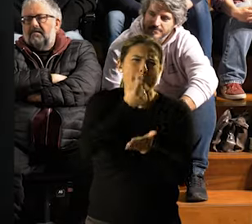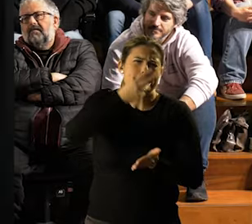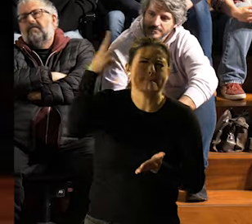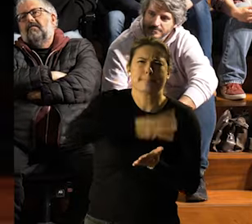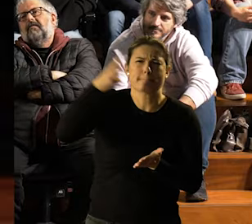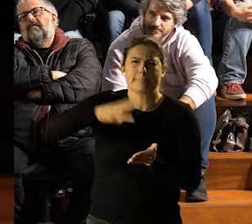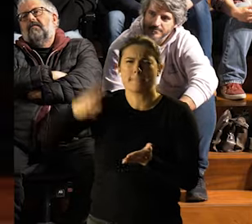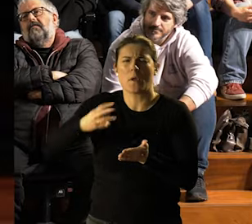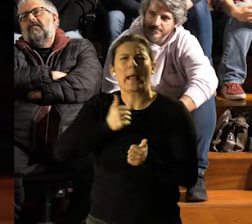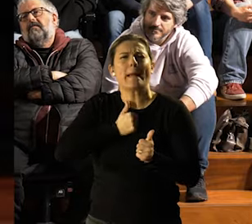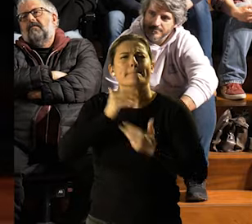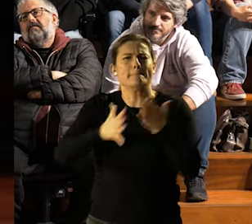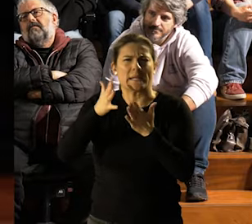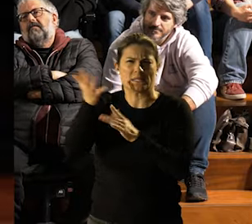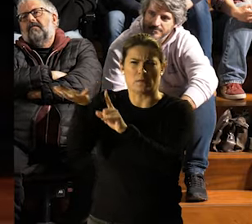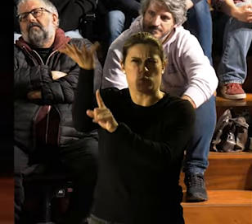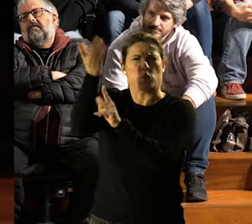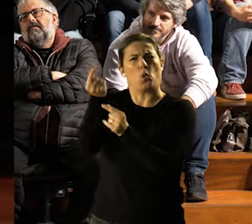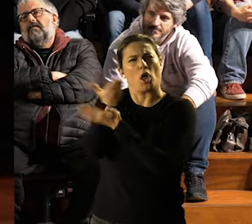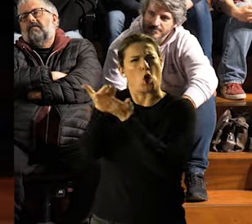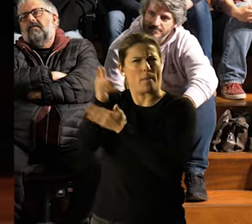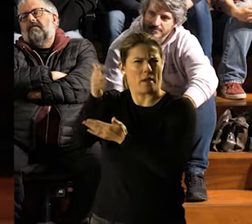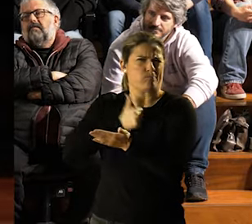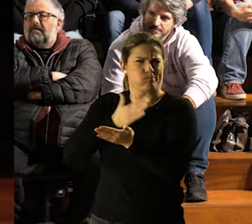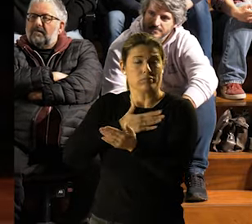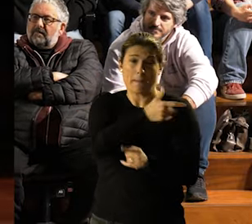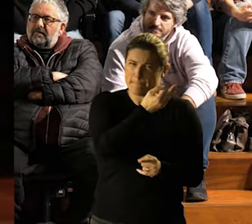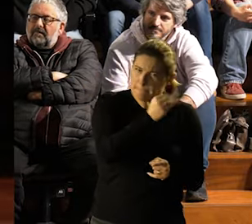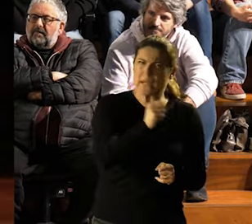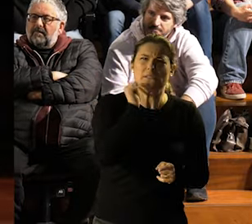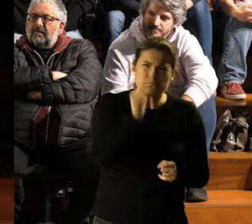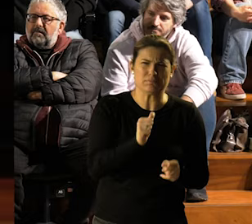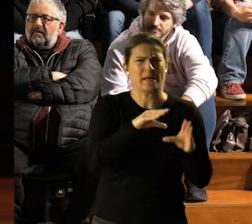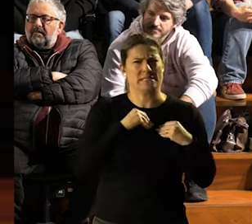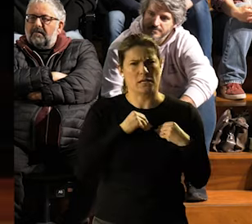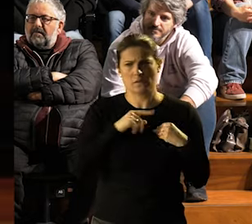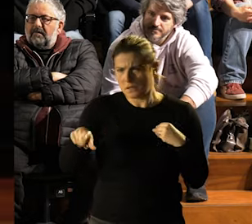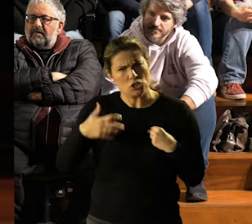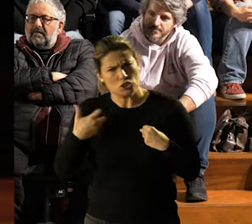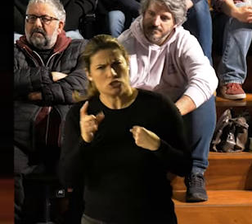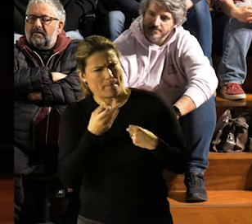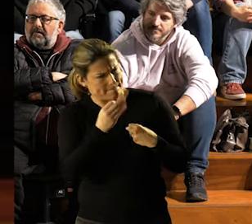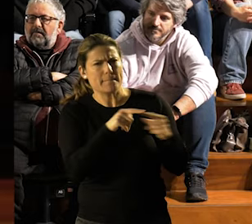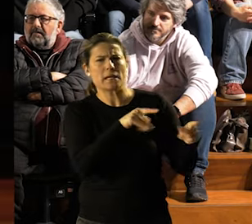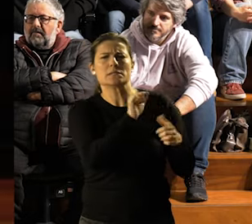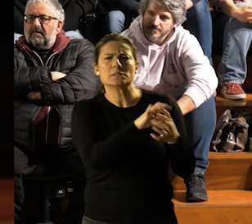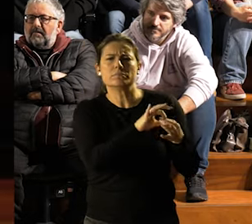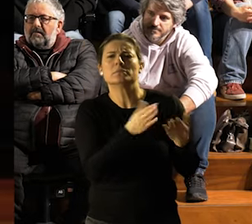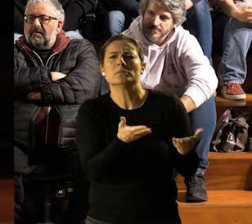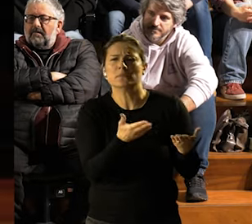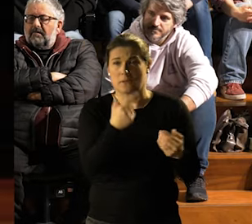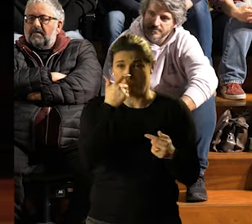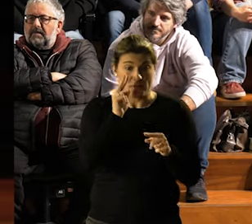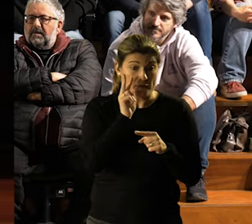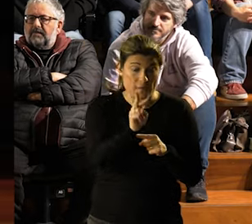de uma punhada de da Elite económica e que o partido socialista aceita não deveria estar chateada com o partido socialista Quem olha